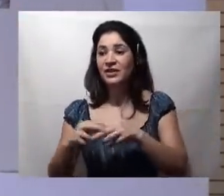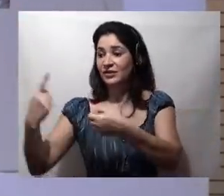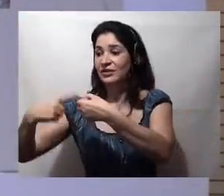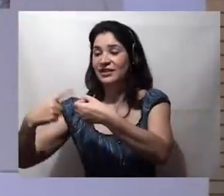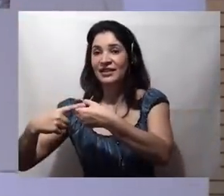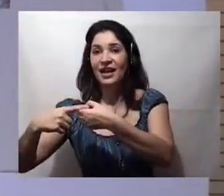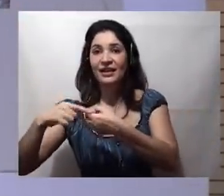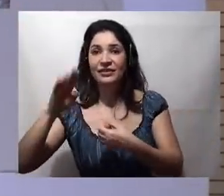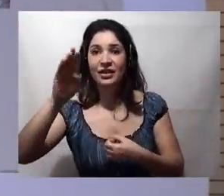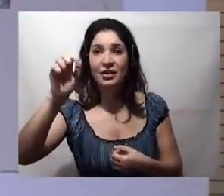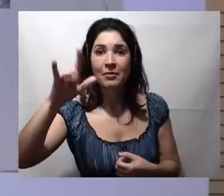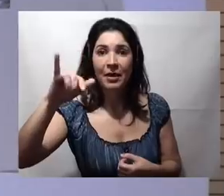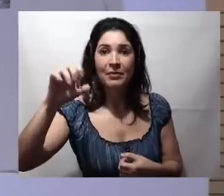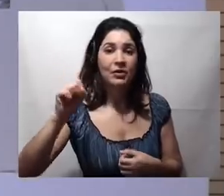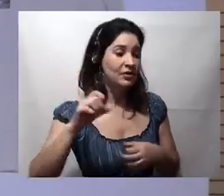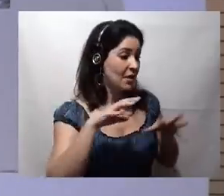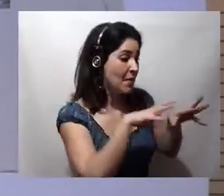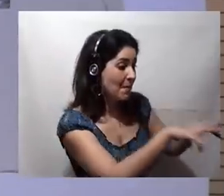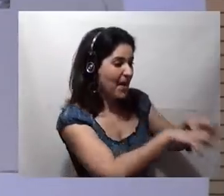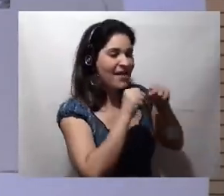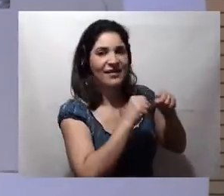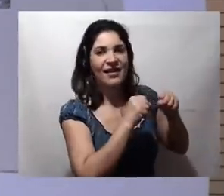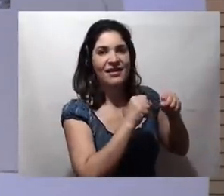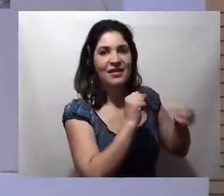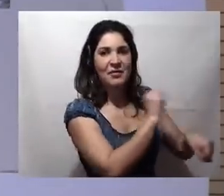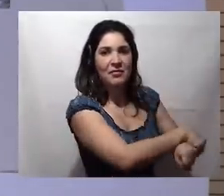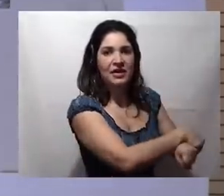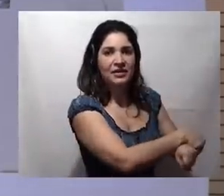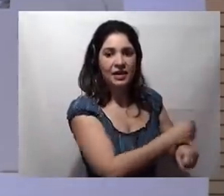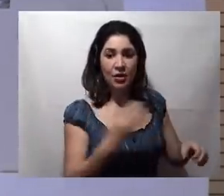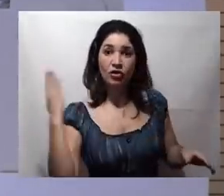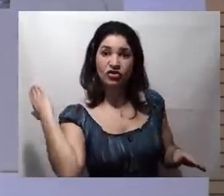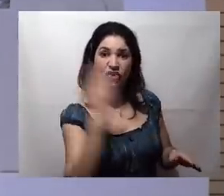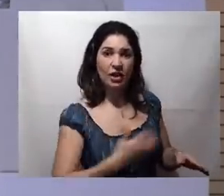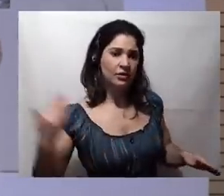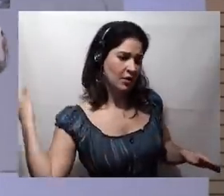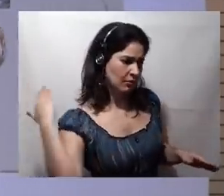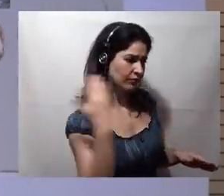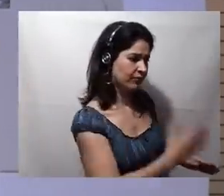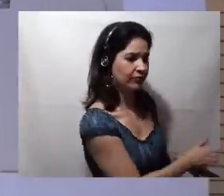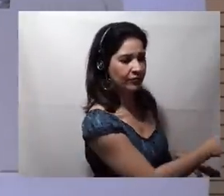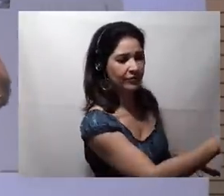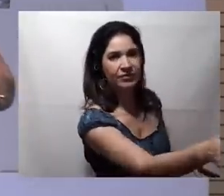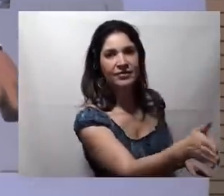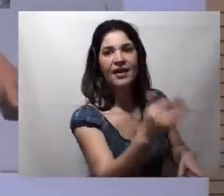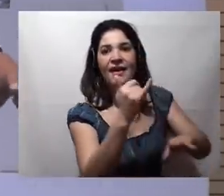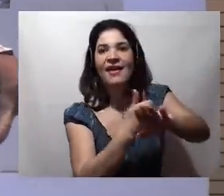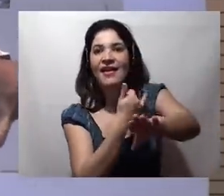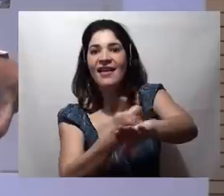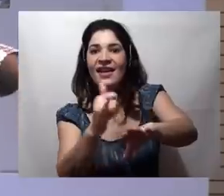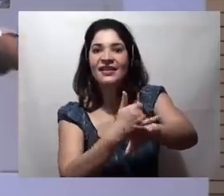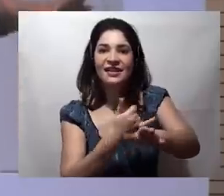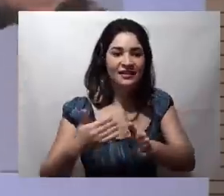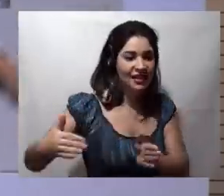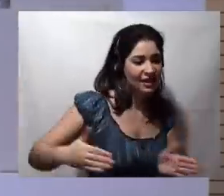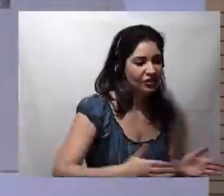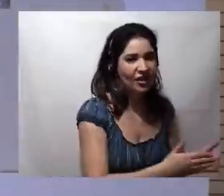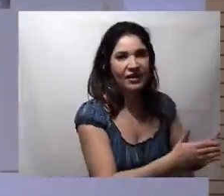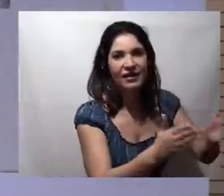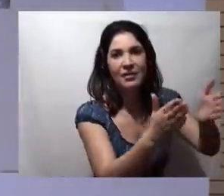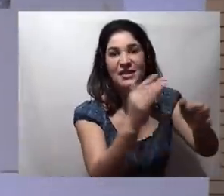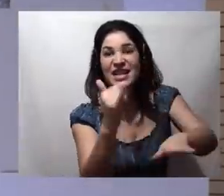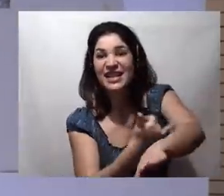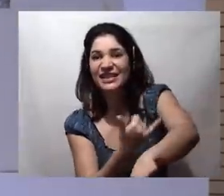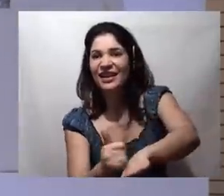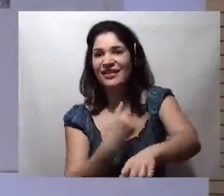palestina é estratégico nabucodonosor vai perder tempo em qualquer lugar não gente é que é chave da